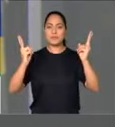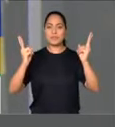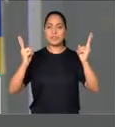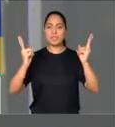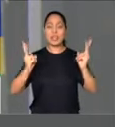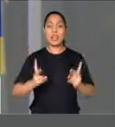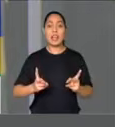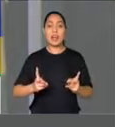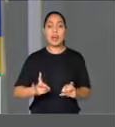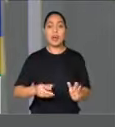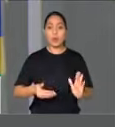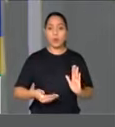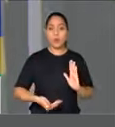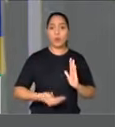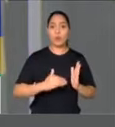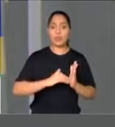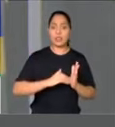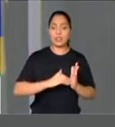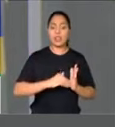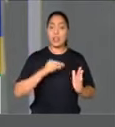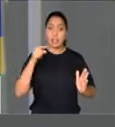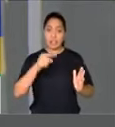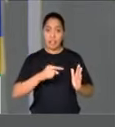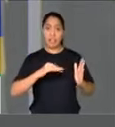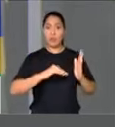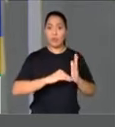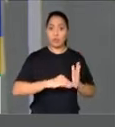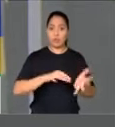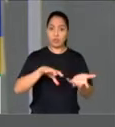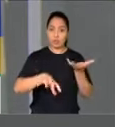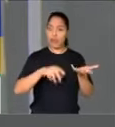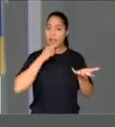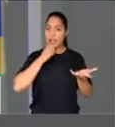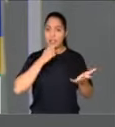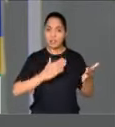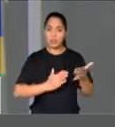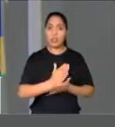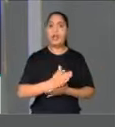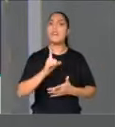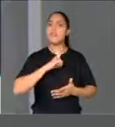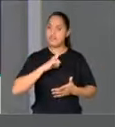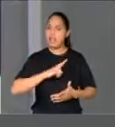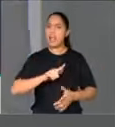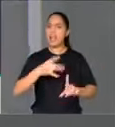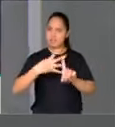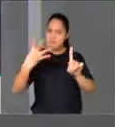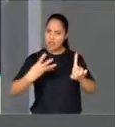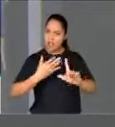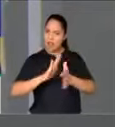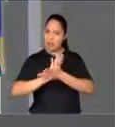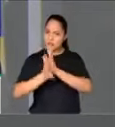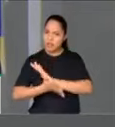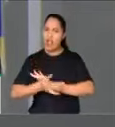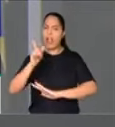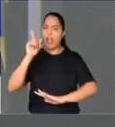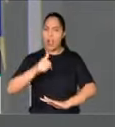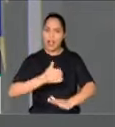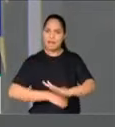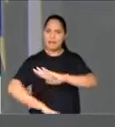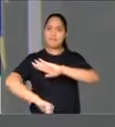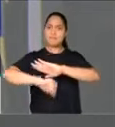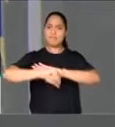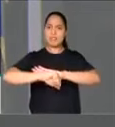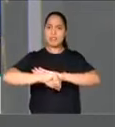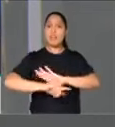do Congresso Nacional. E até que o Congresso não legise penalizando a LGBTfobia, valerá a lei